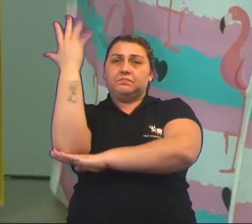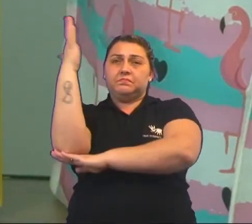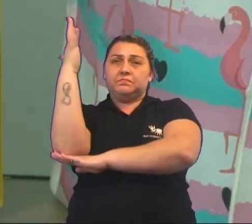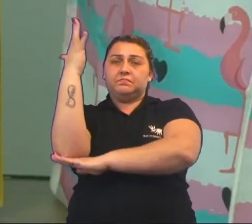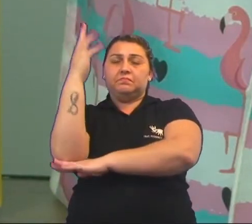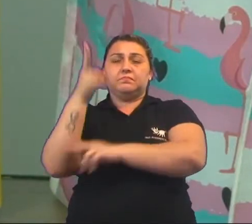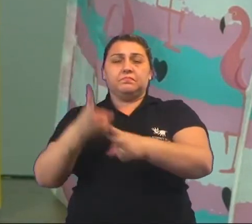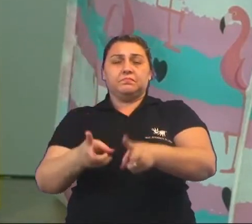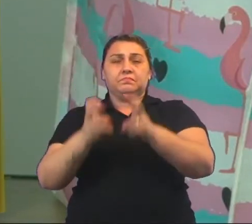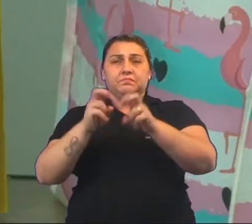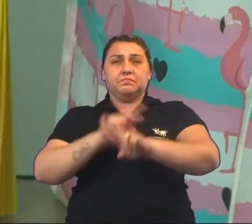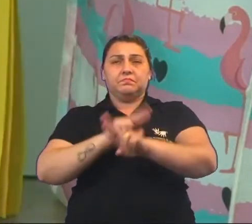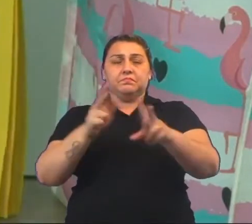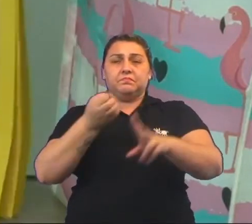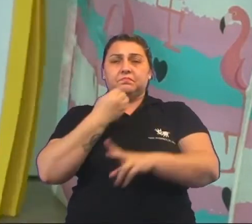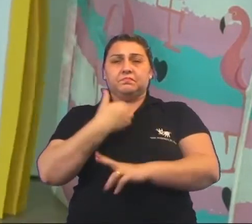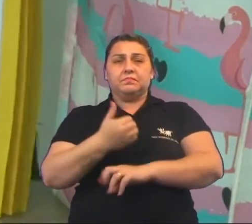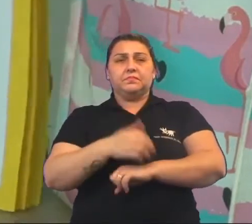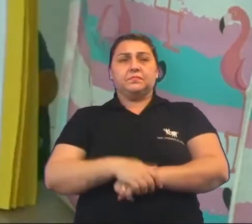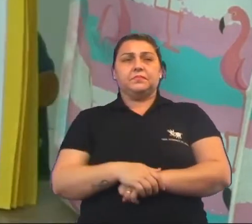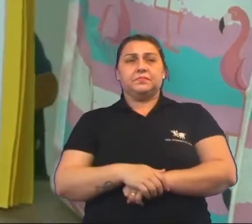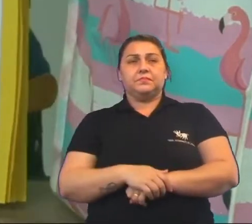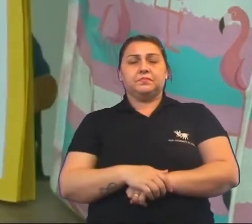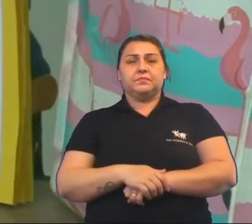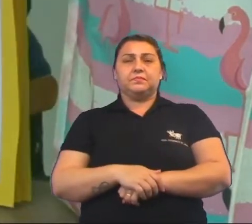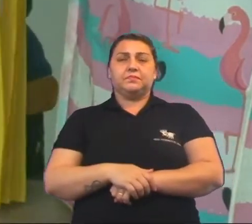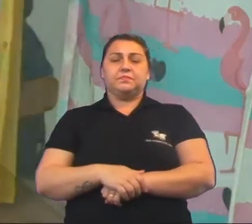diferentes? Muito bem.